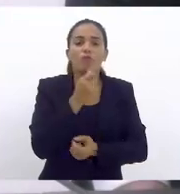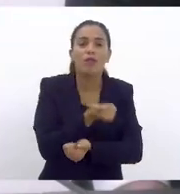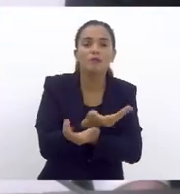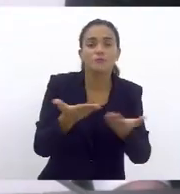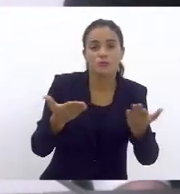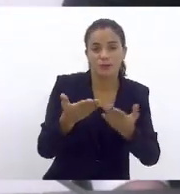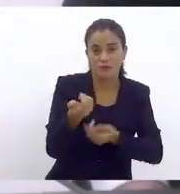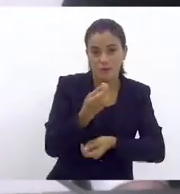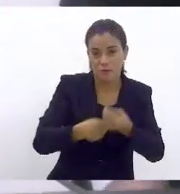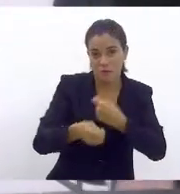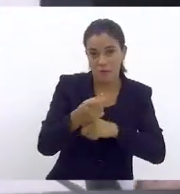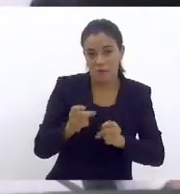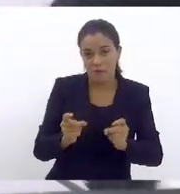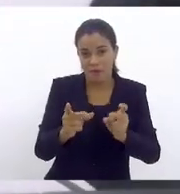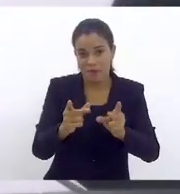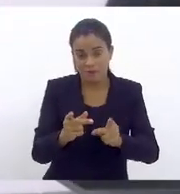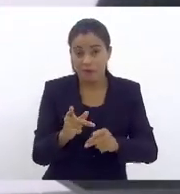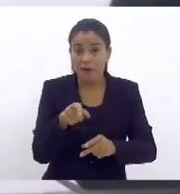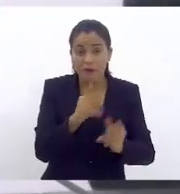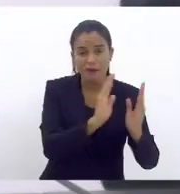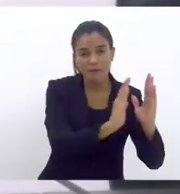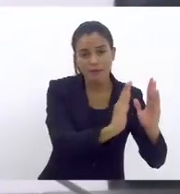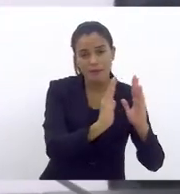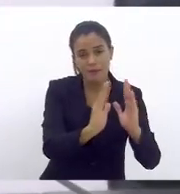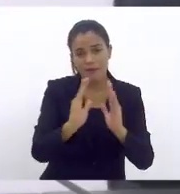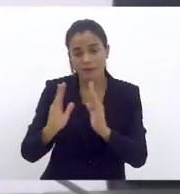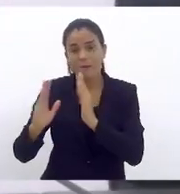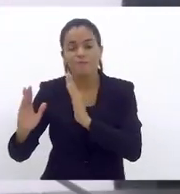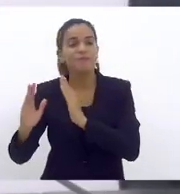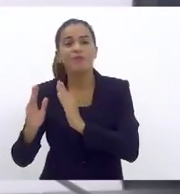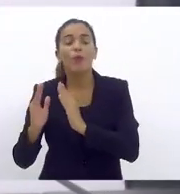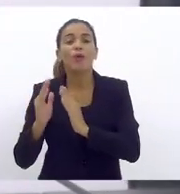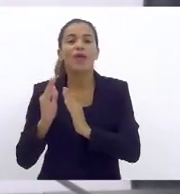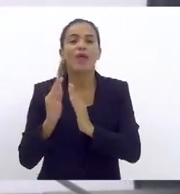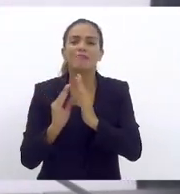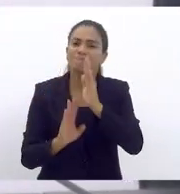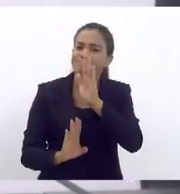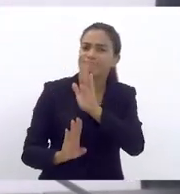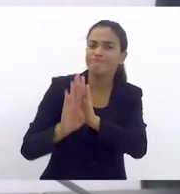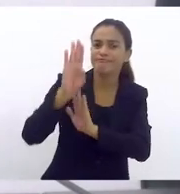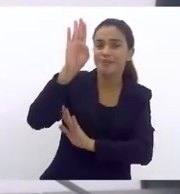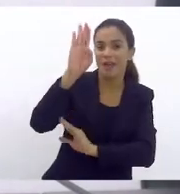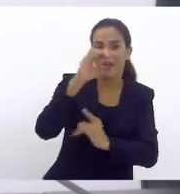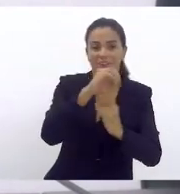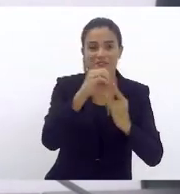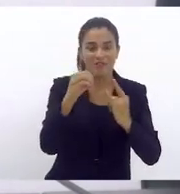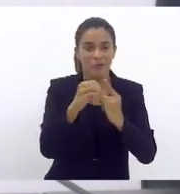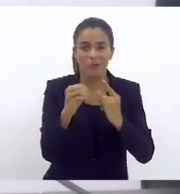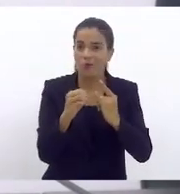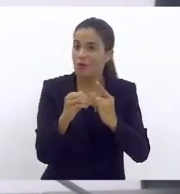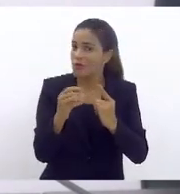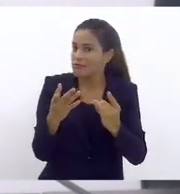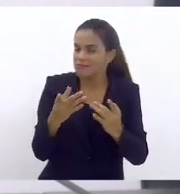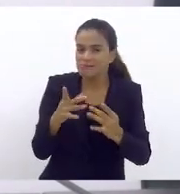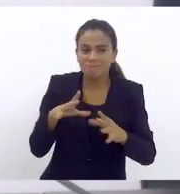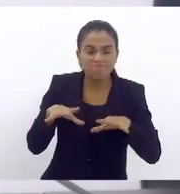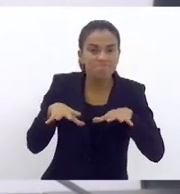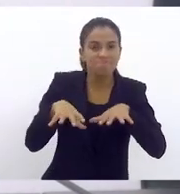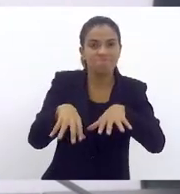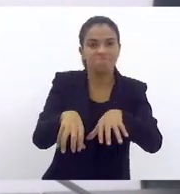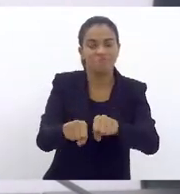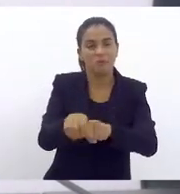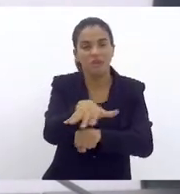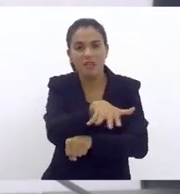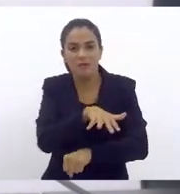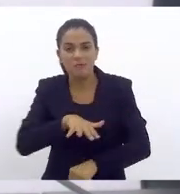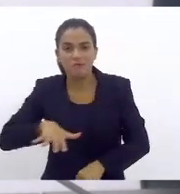mercado ou seja esse processo levou a Fiocruz é um outro patamar tecnológico hoje domina totalmente o processo